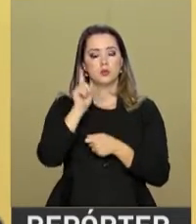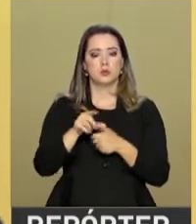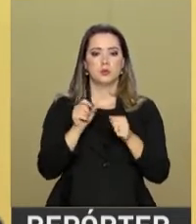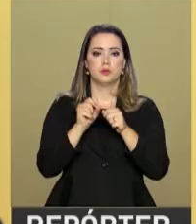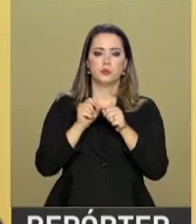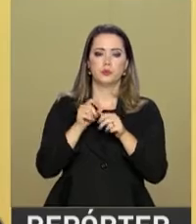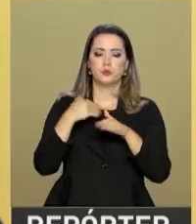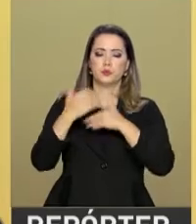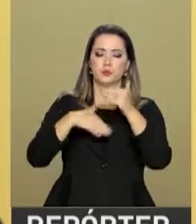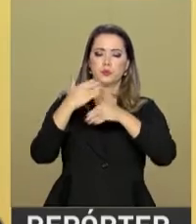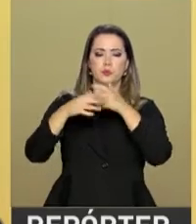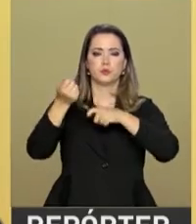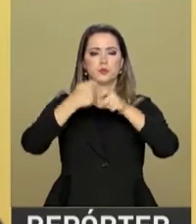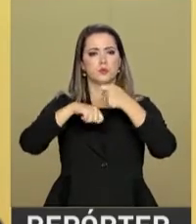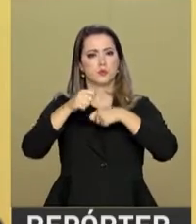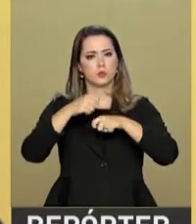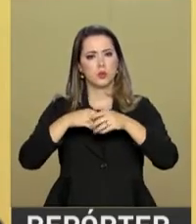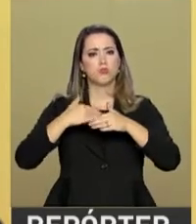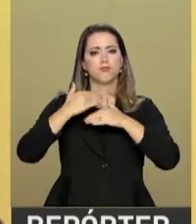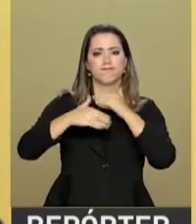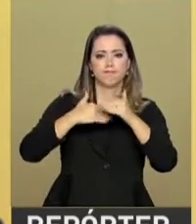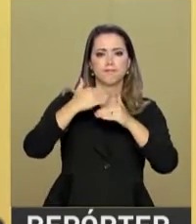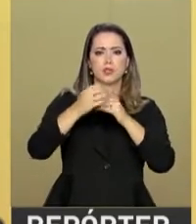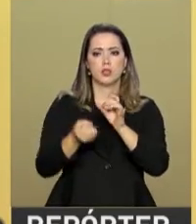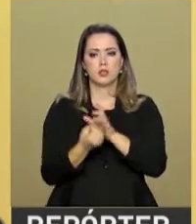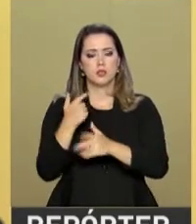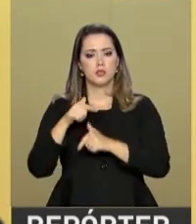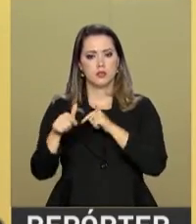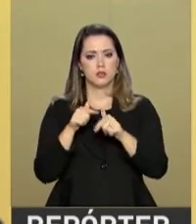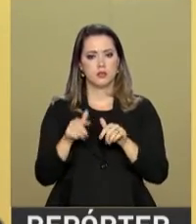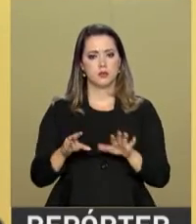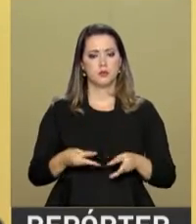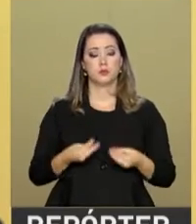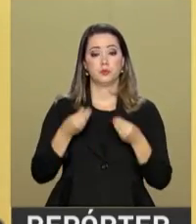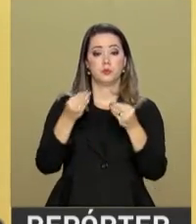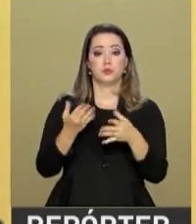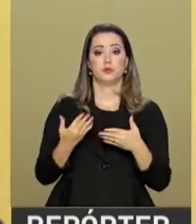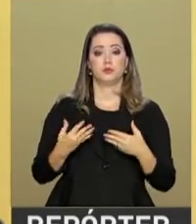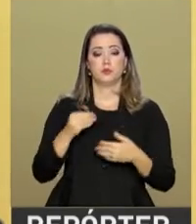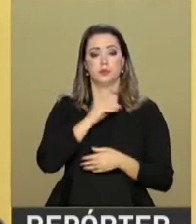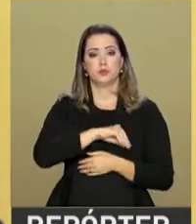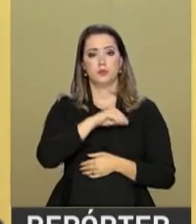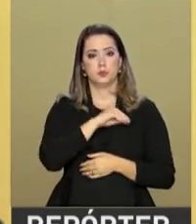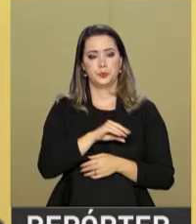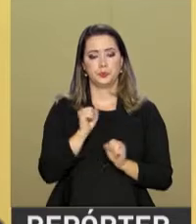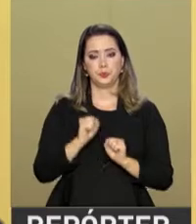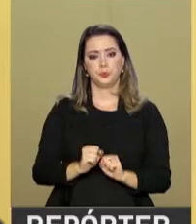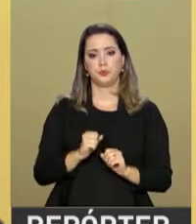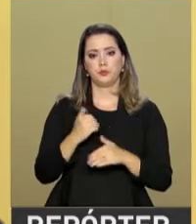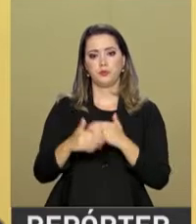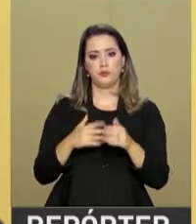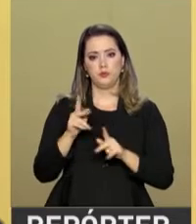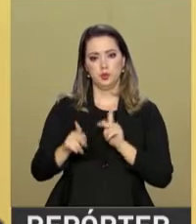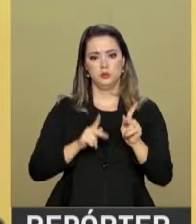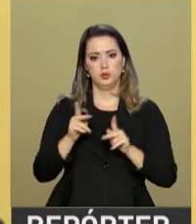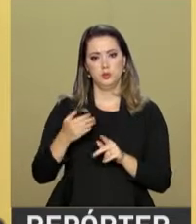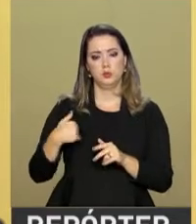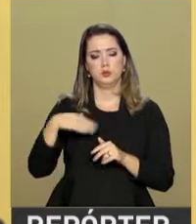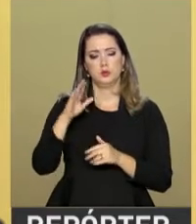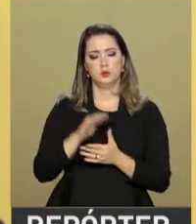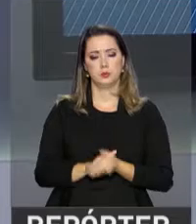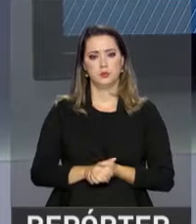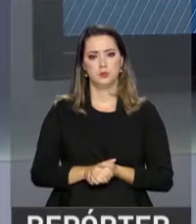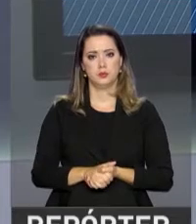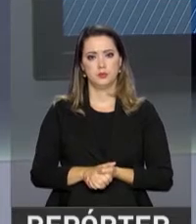fazer a economia crescer mais, criar emprego e dar mais renda à capacidade da população consumir cada vez